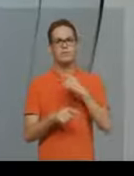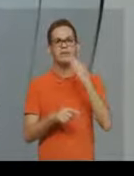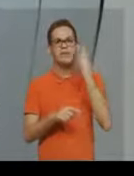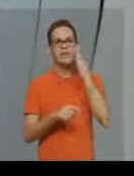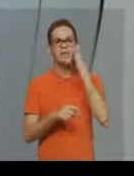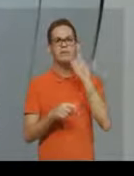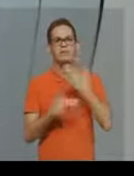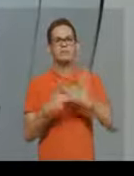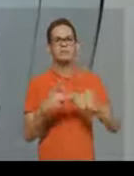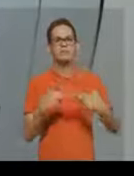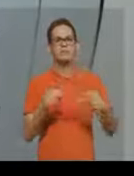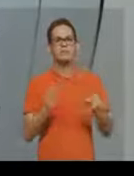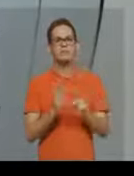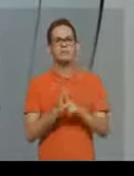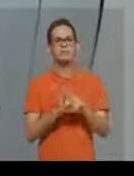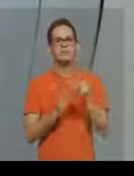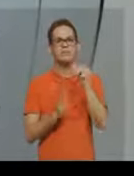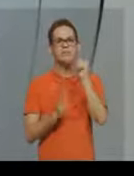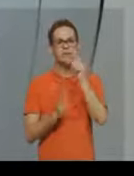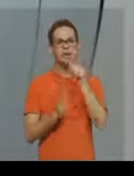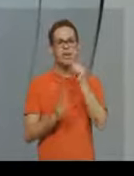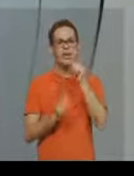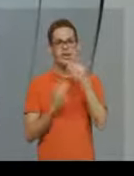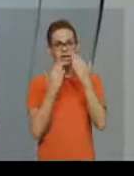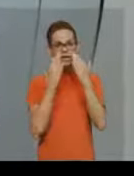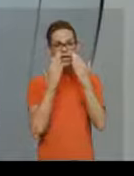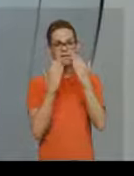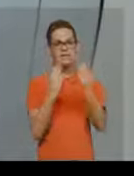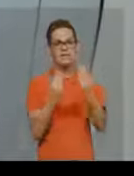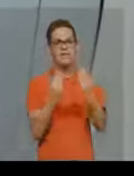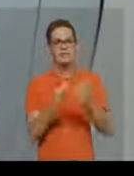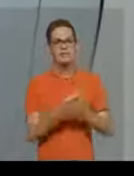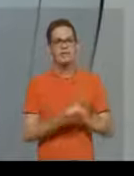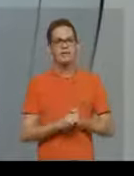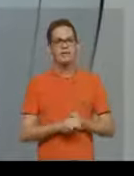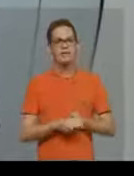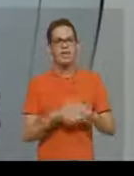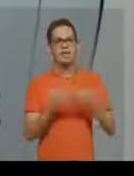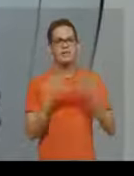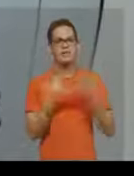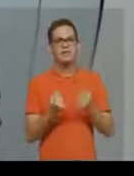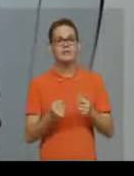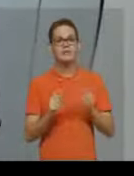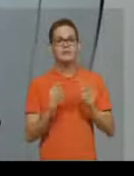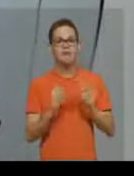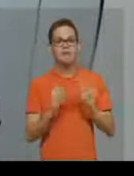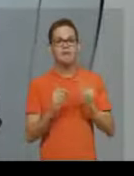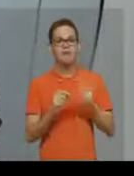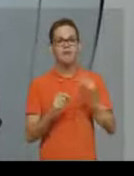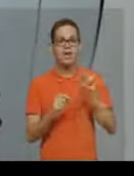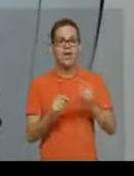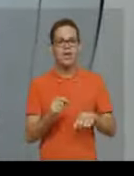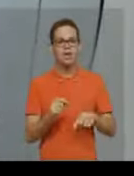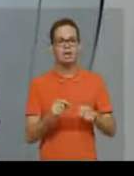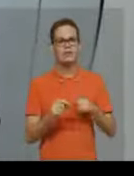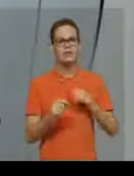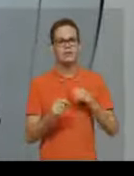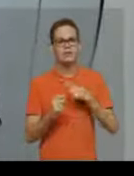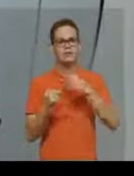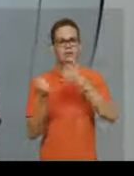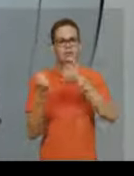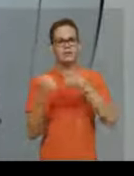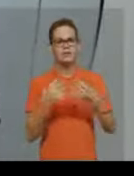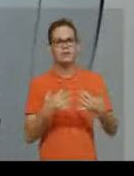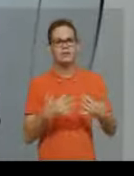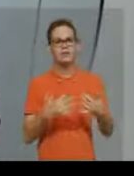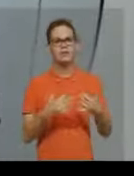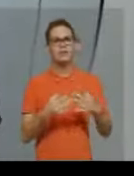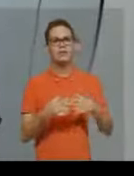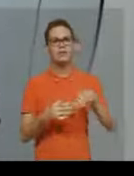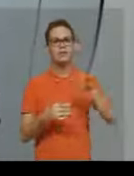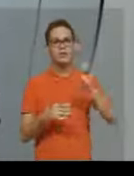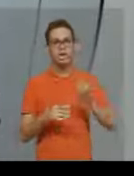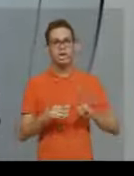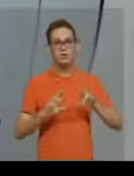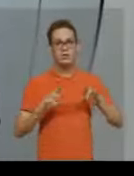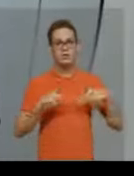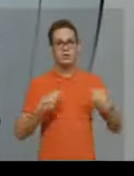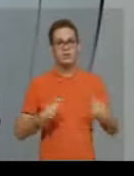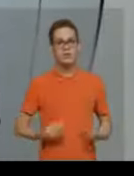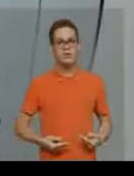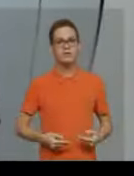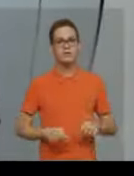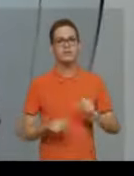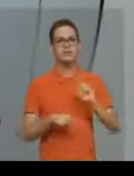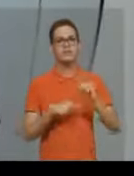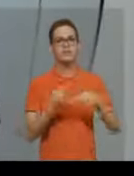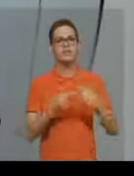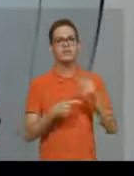você se coloca frente àquilo ali, assume uma posição. Então, o que foi trabalhar? Eu trabalhei muito nos direitos humanos, depois direito